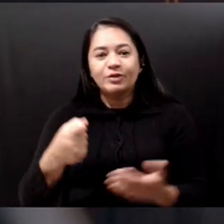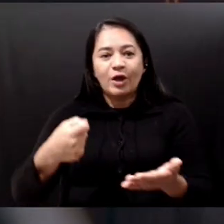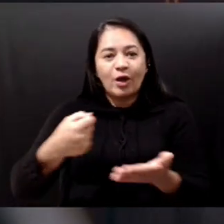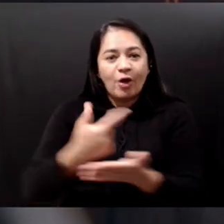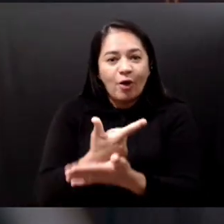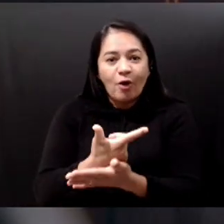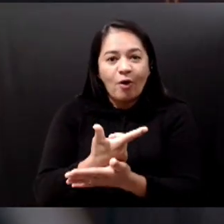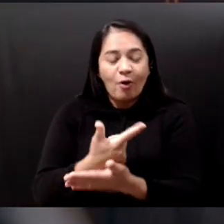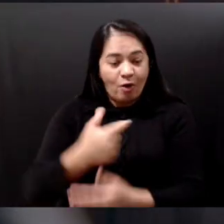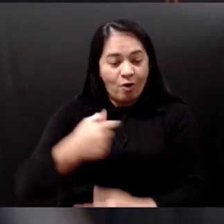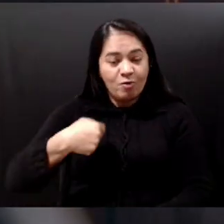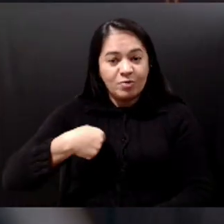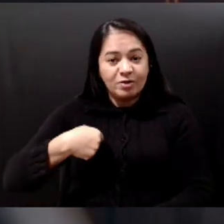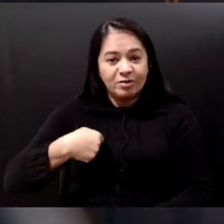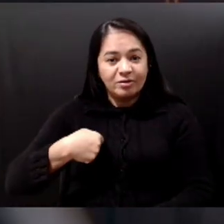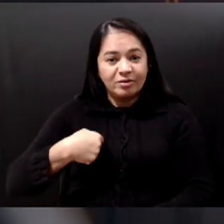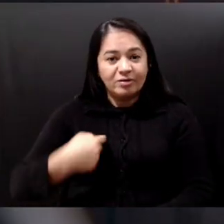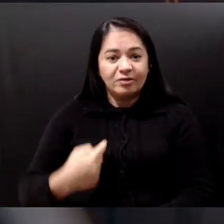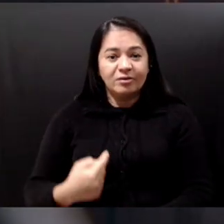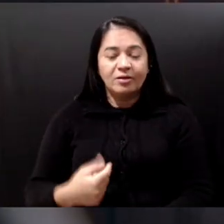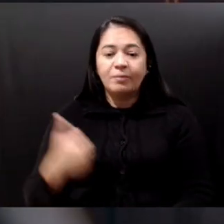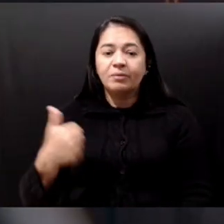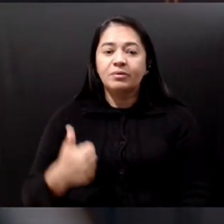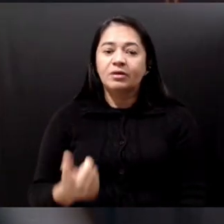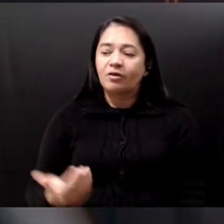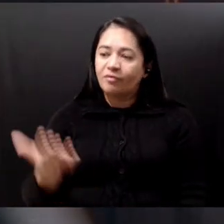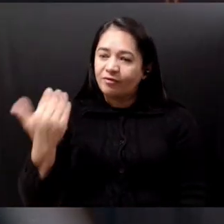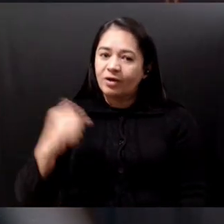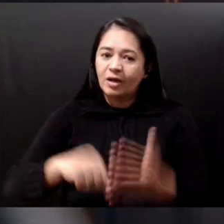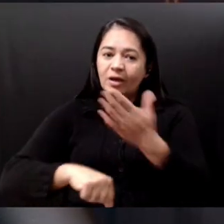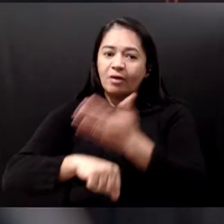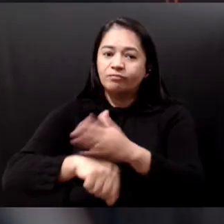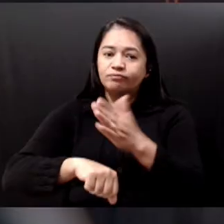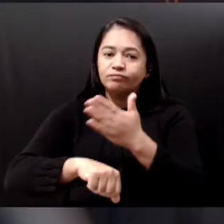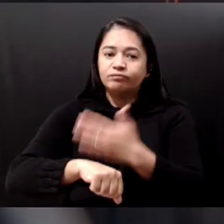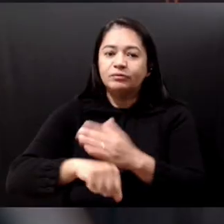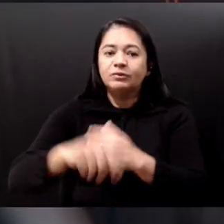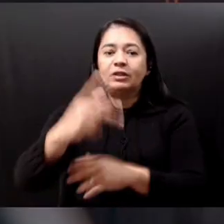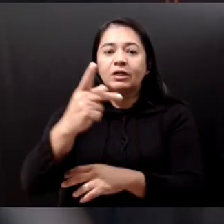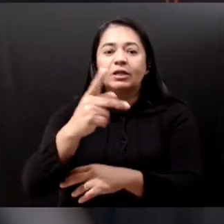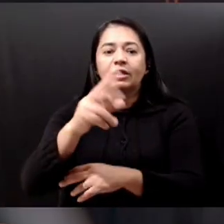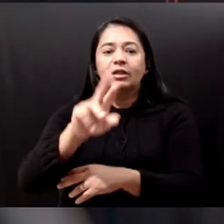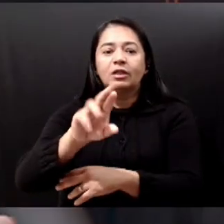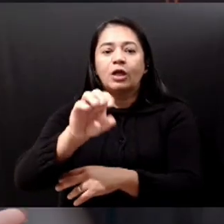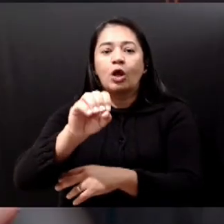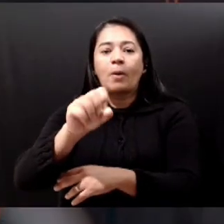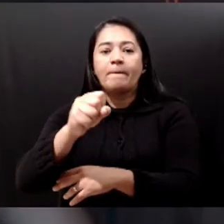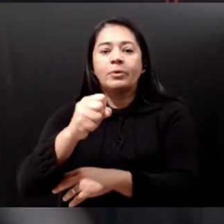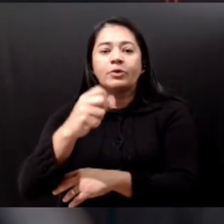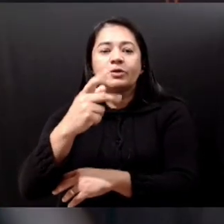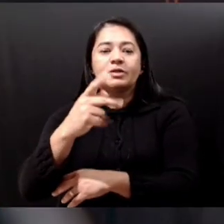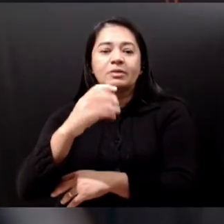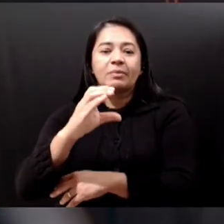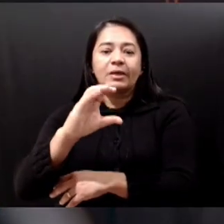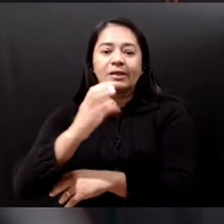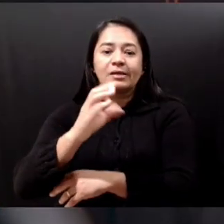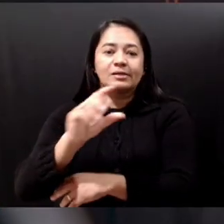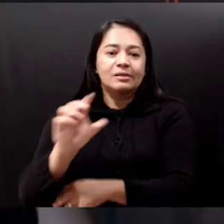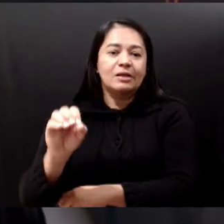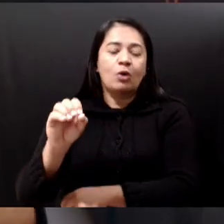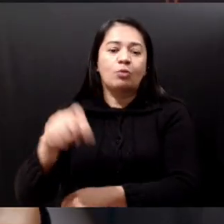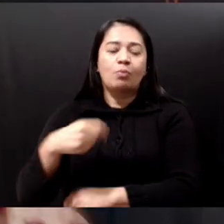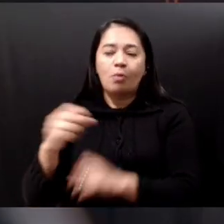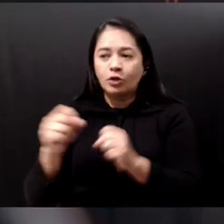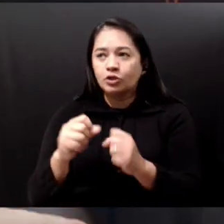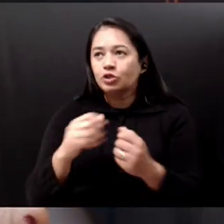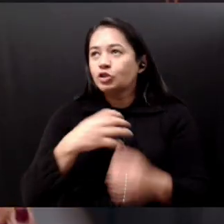digo é: vamos treinar prospecção. A gente pode prospectar de uma infinidade de maneiras, mas a gente tem que ter na